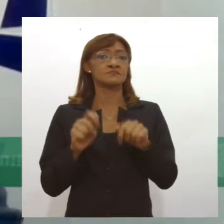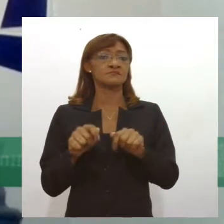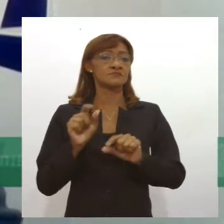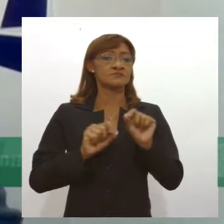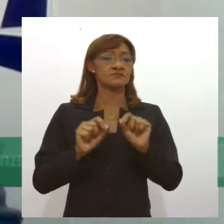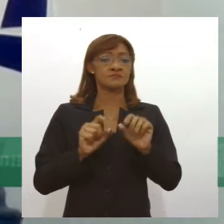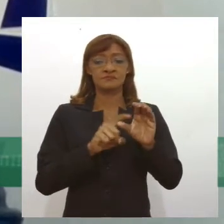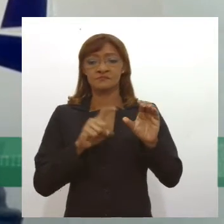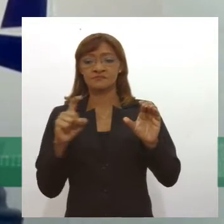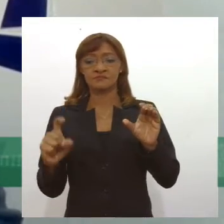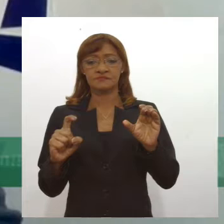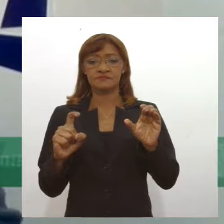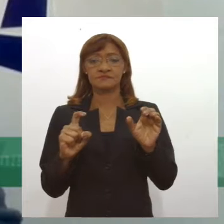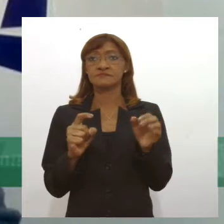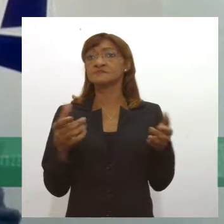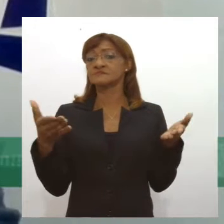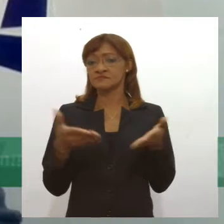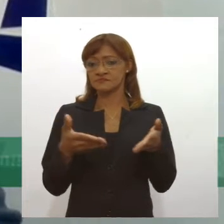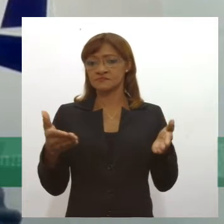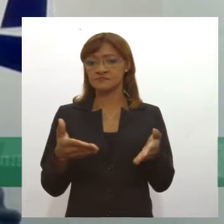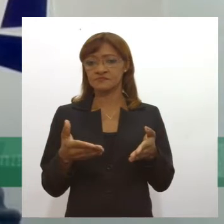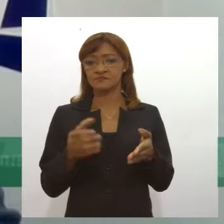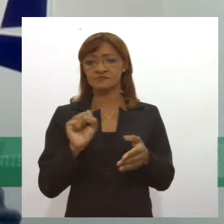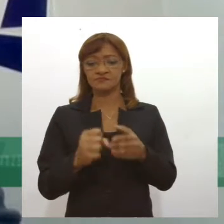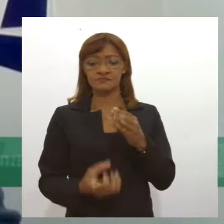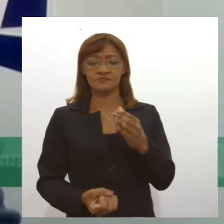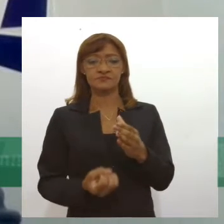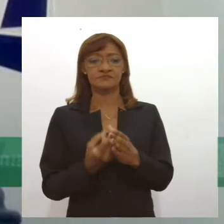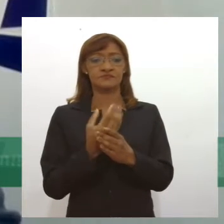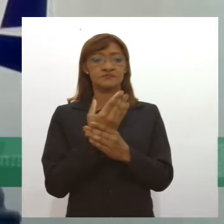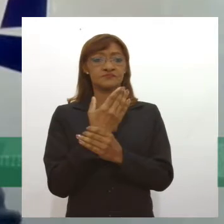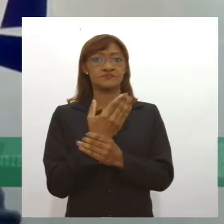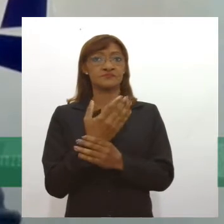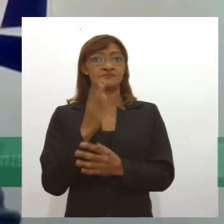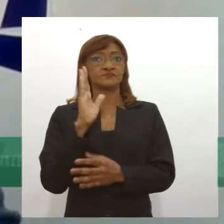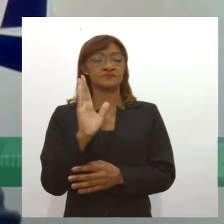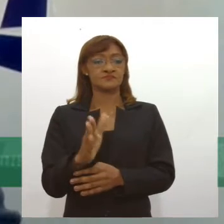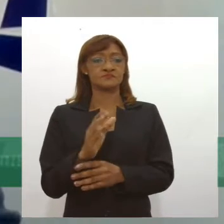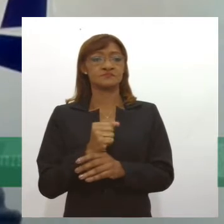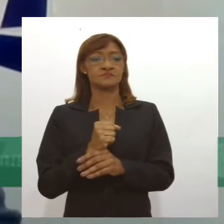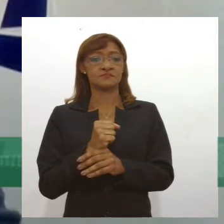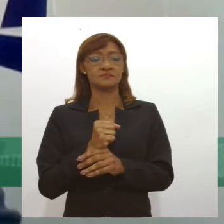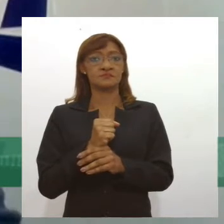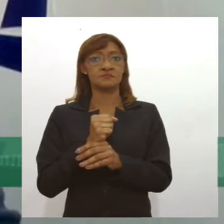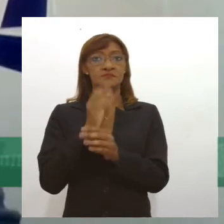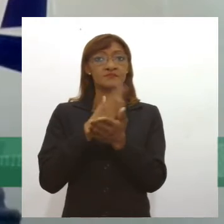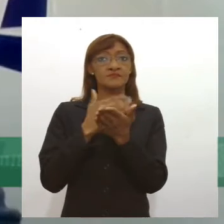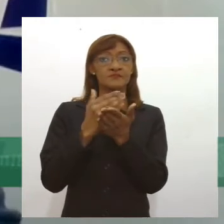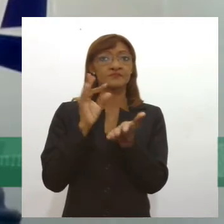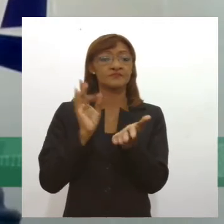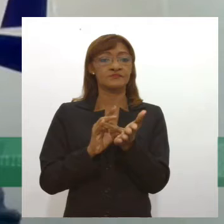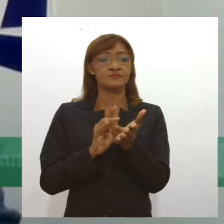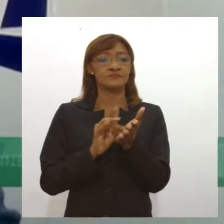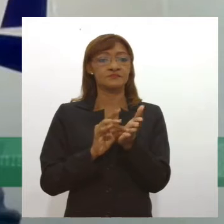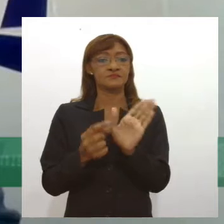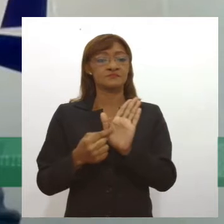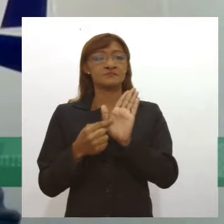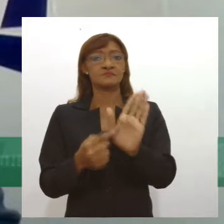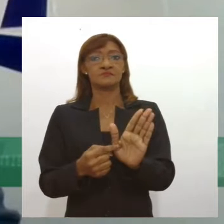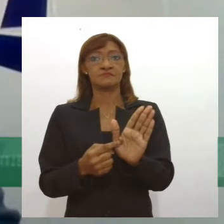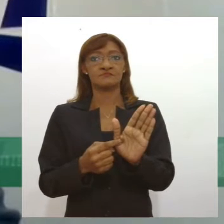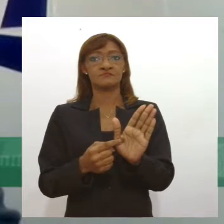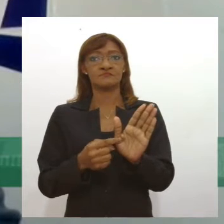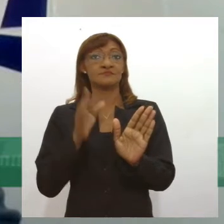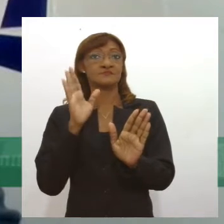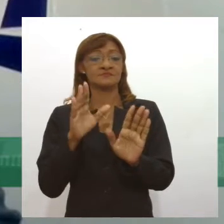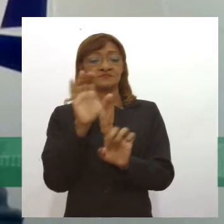com isso. Então, hoje foi criado, né, no marco legal de startups, a figura da sociedade anônima